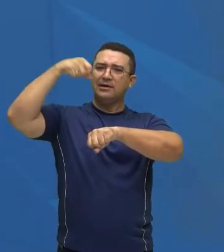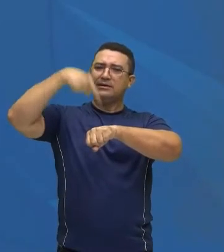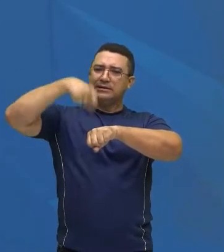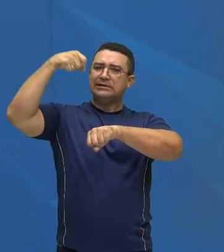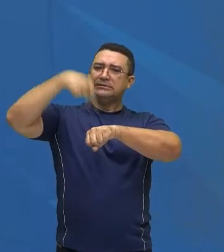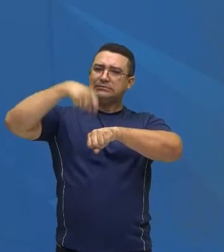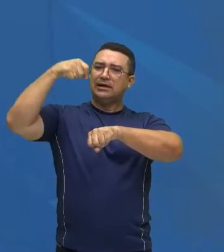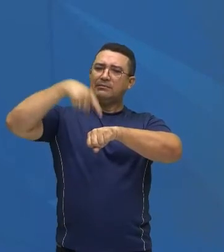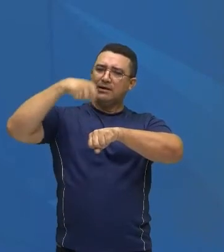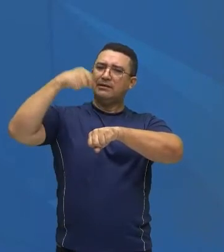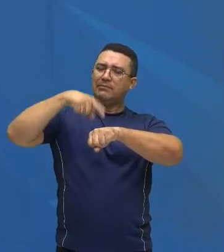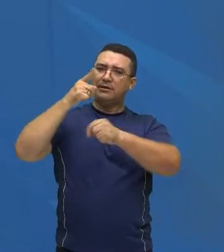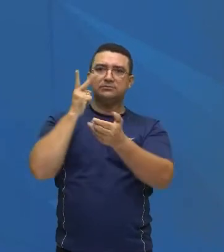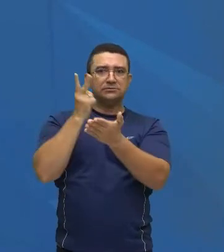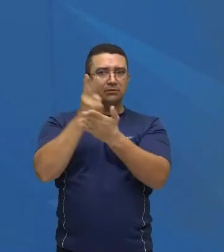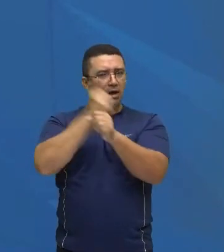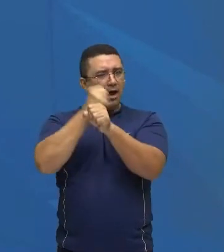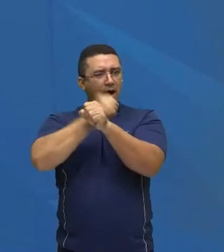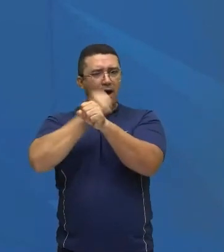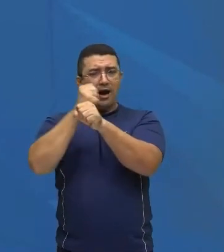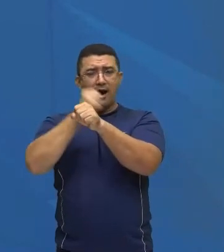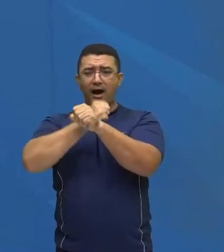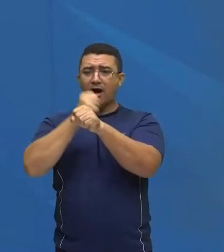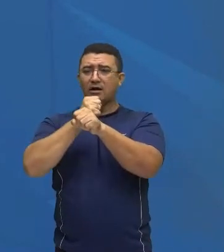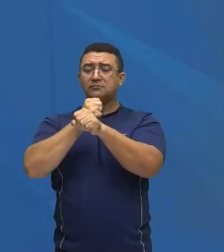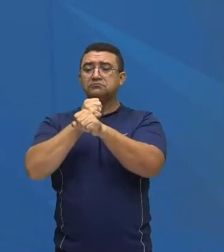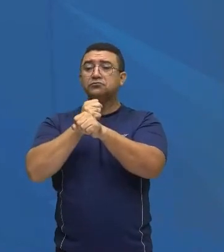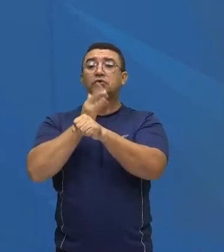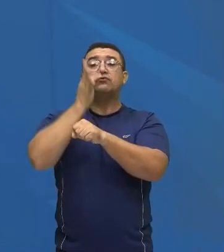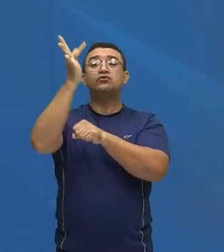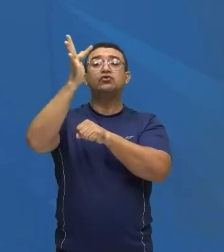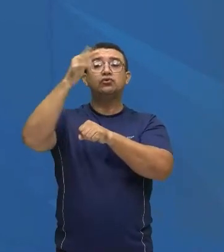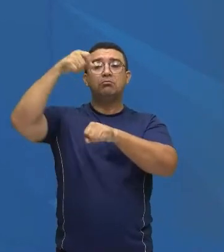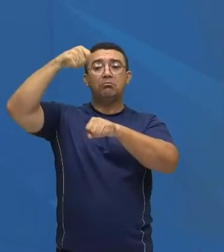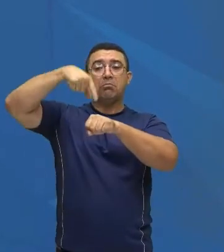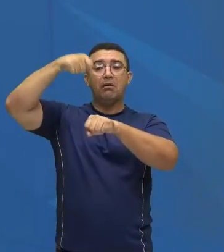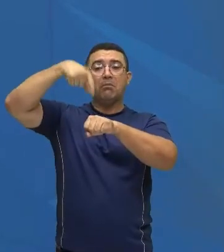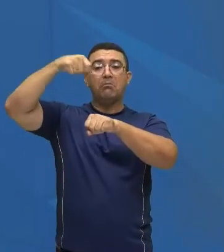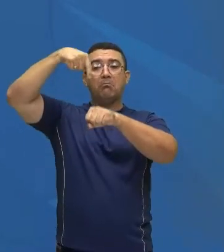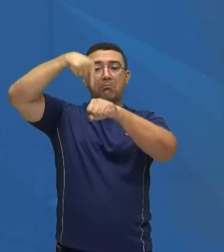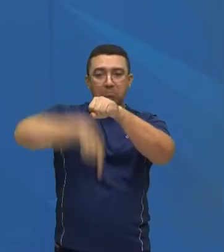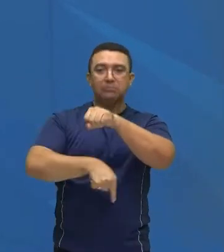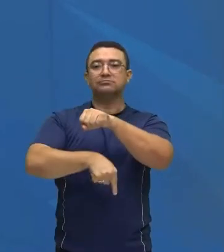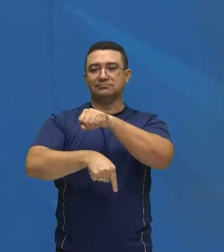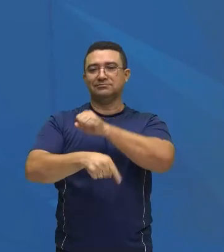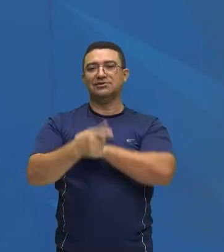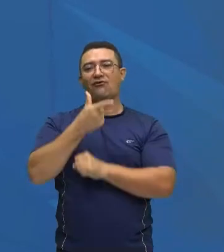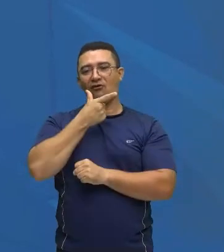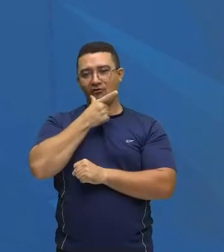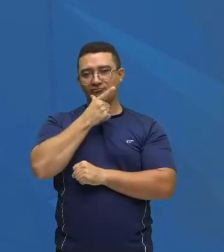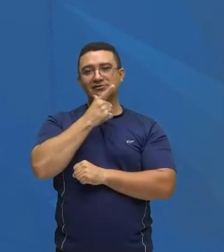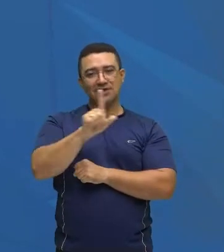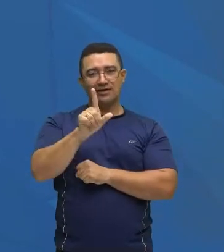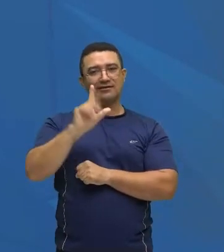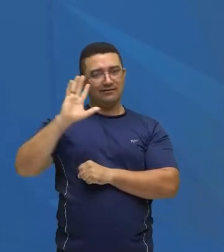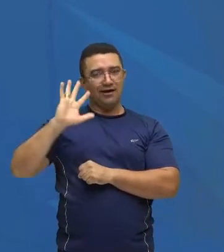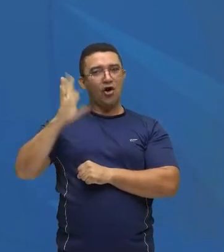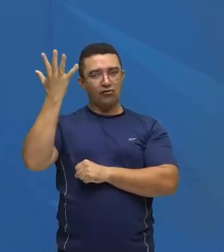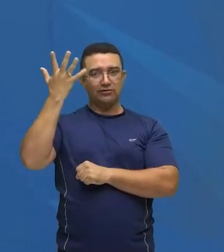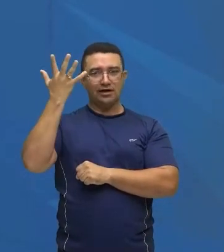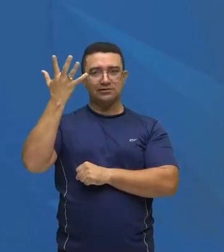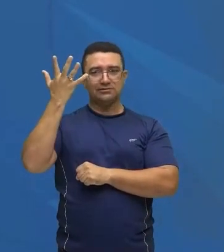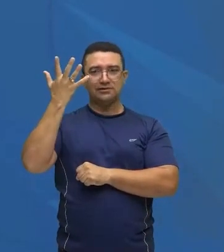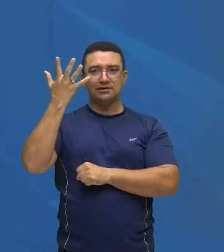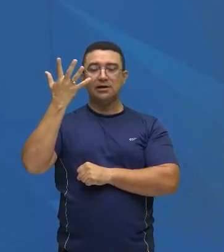ali percorrendo o seu caminho natural e com o passar do tempo, olha só, ela realmente fura, ela acontece ali e tem